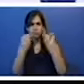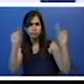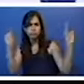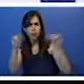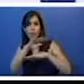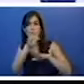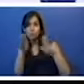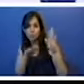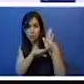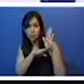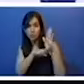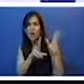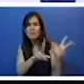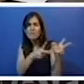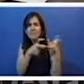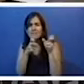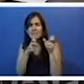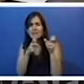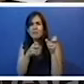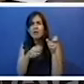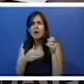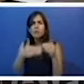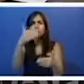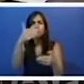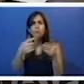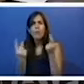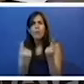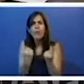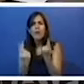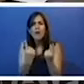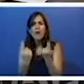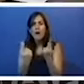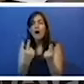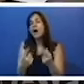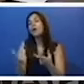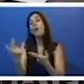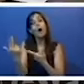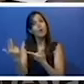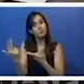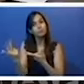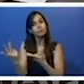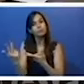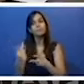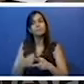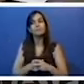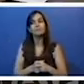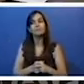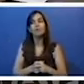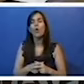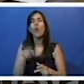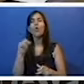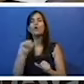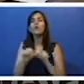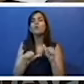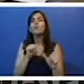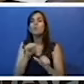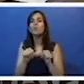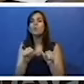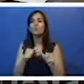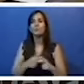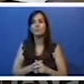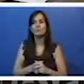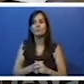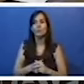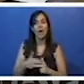percebam que aqui e aqui é a mesmo eu mesmo tamanho é a mesma quantidade que que mudou aqui